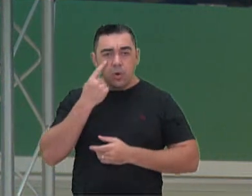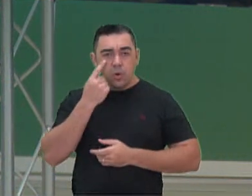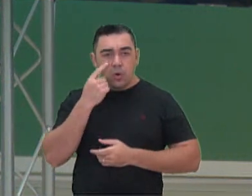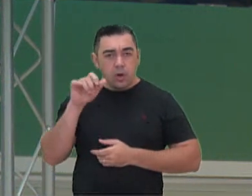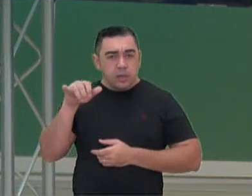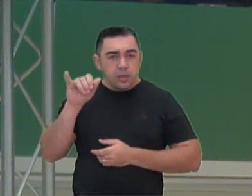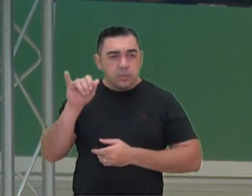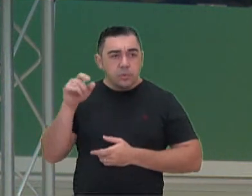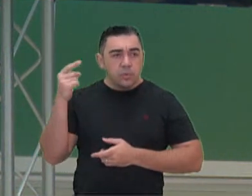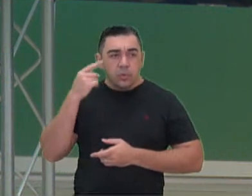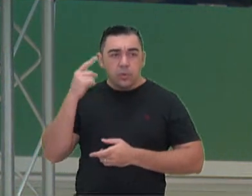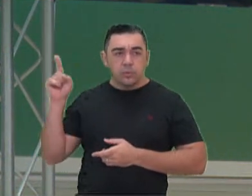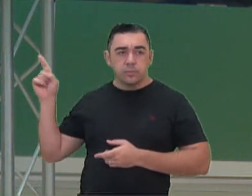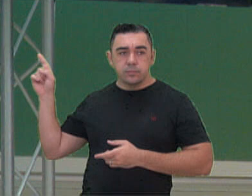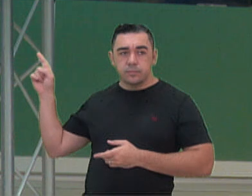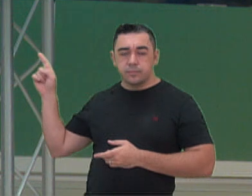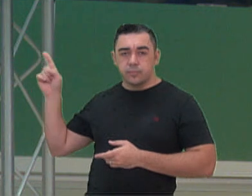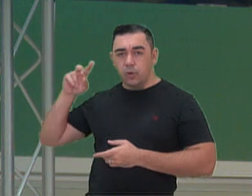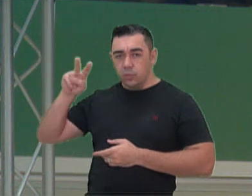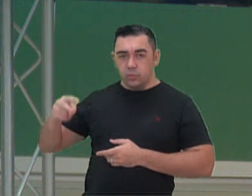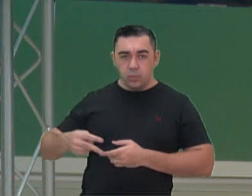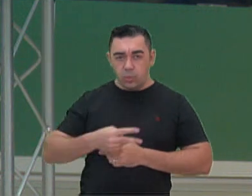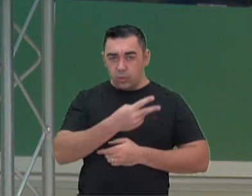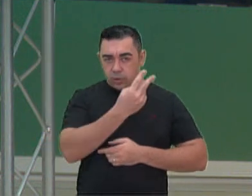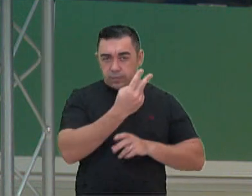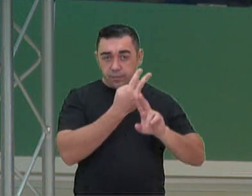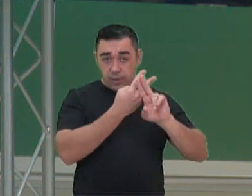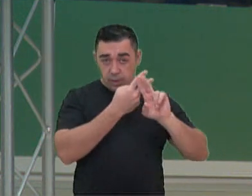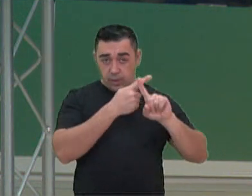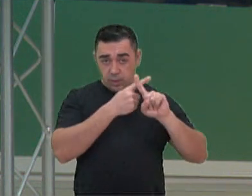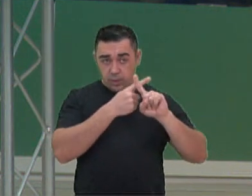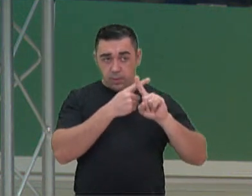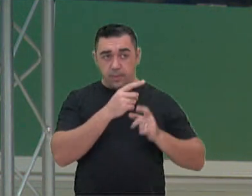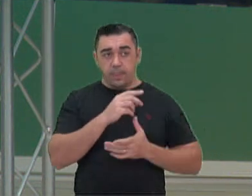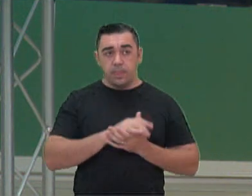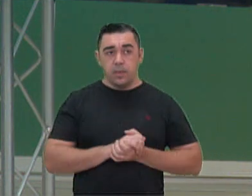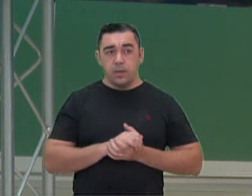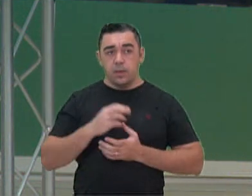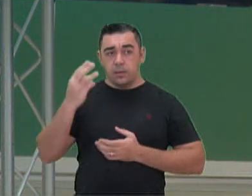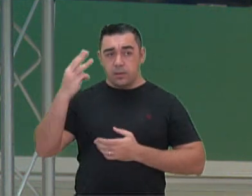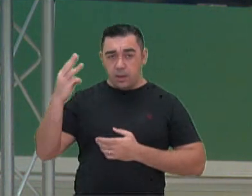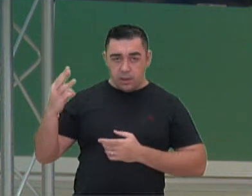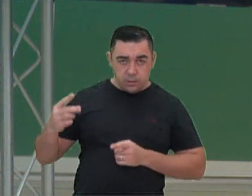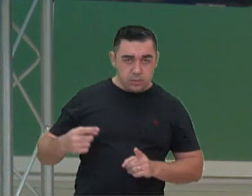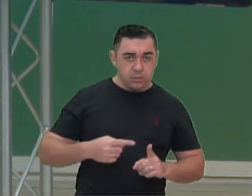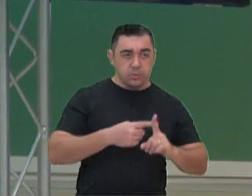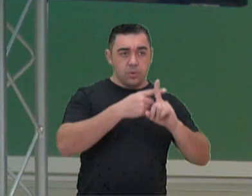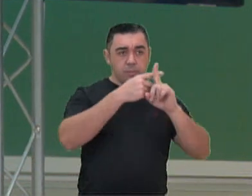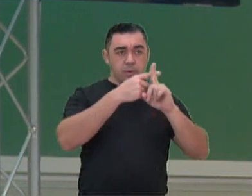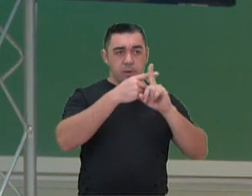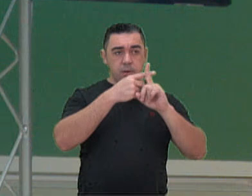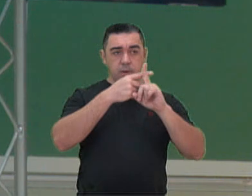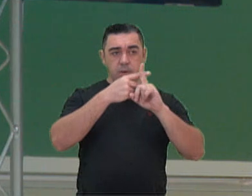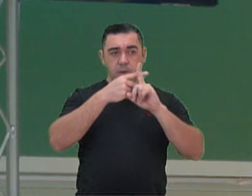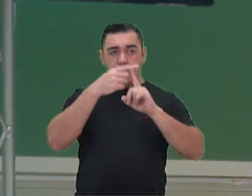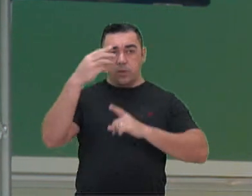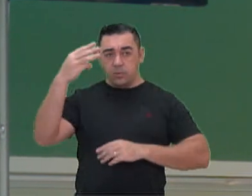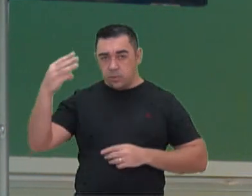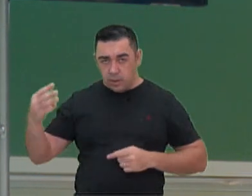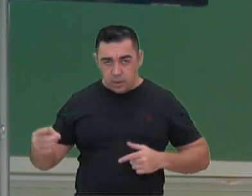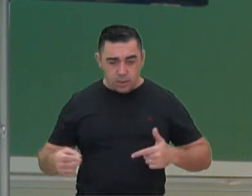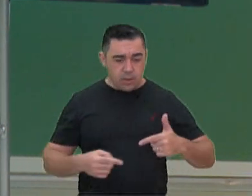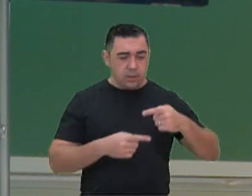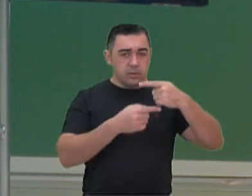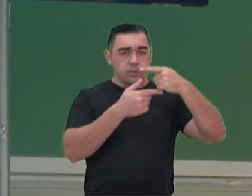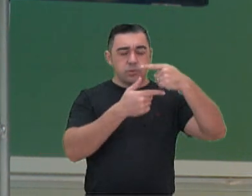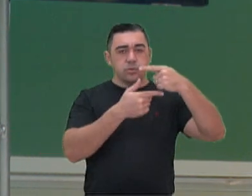pessoal está indicando aqui? Passa o 2 multiplicando, passa o 3 somando e passa esse outro 3